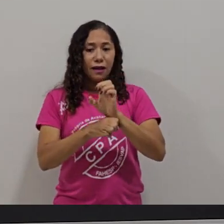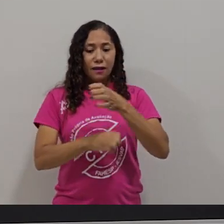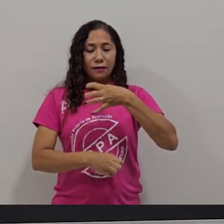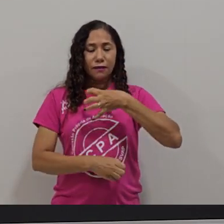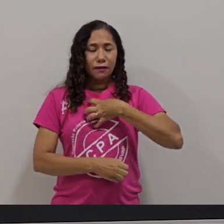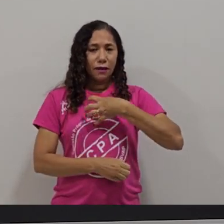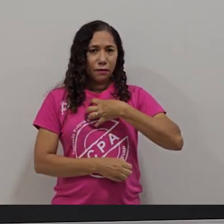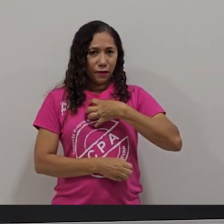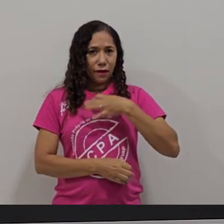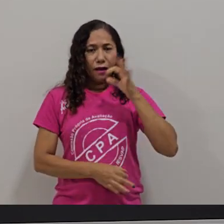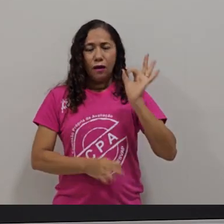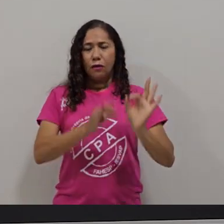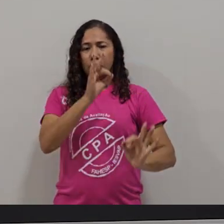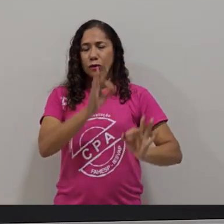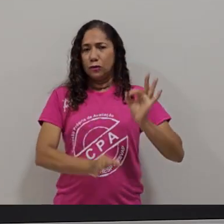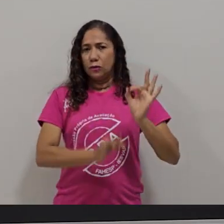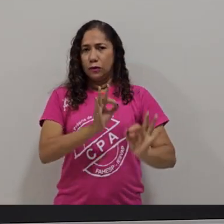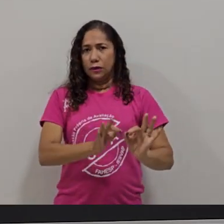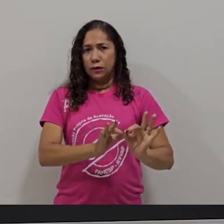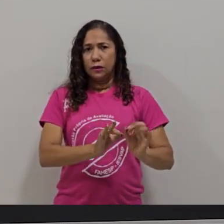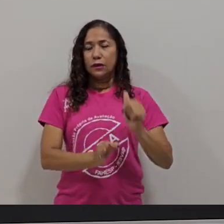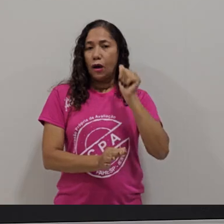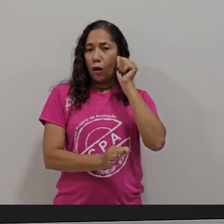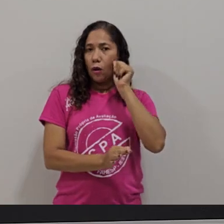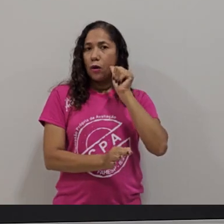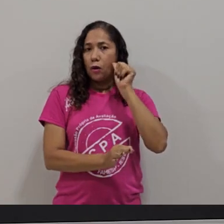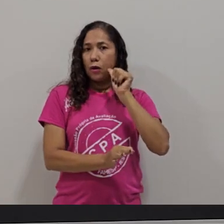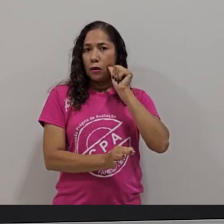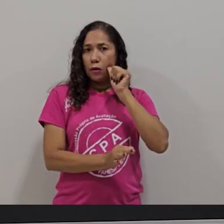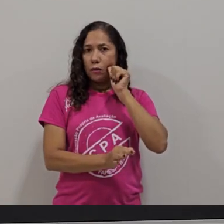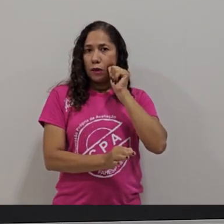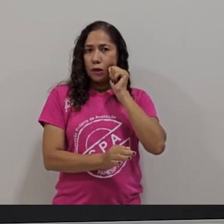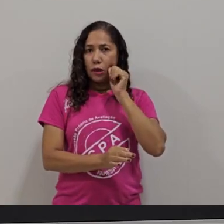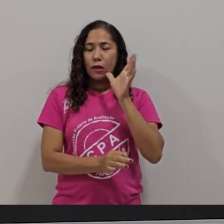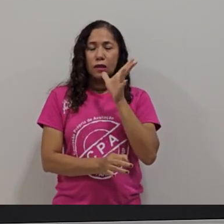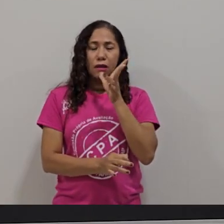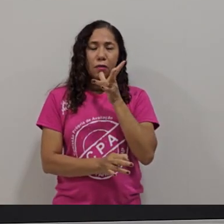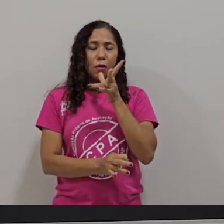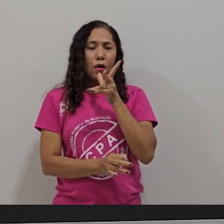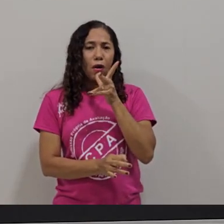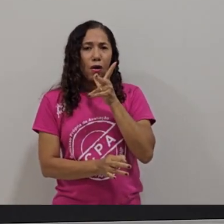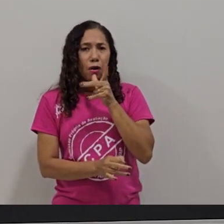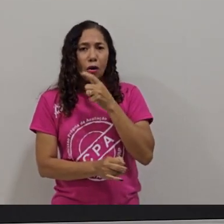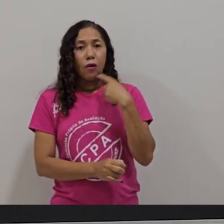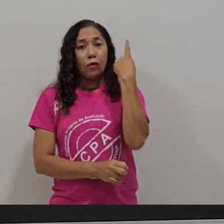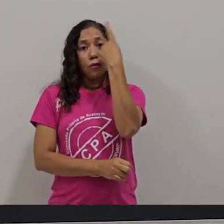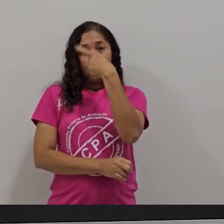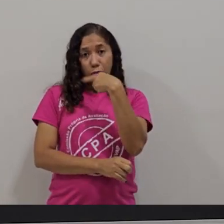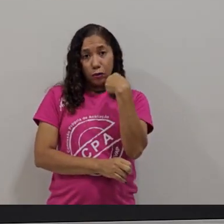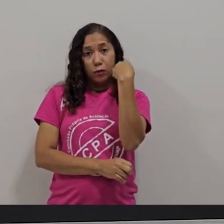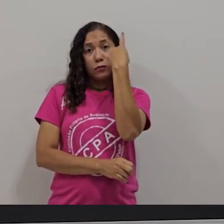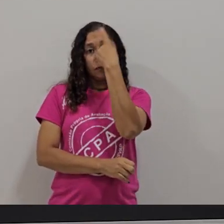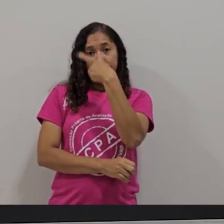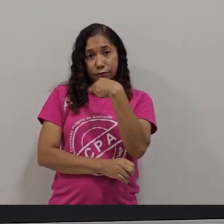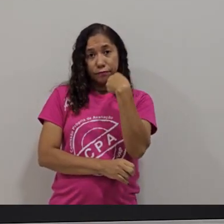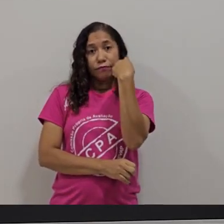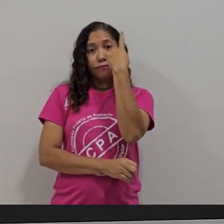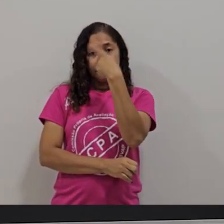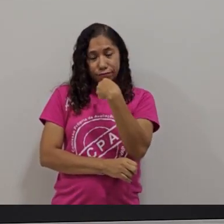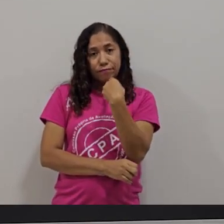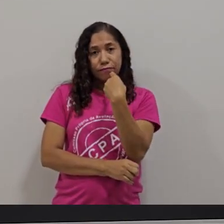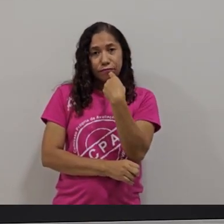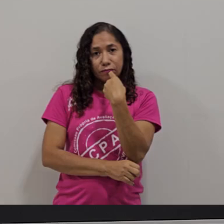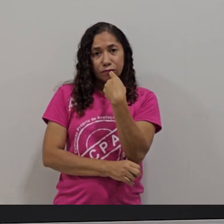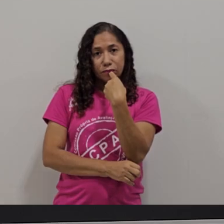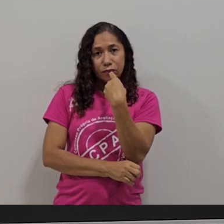Uma juíza, uma mulher, um julgamento que durou por horas. Então, mais de 40